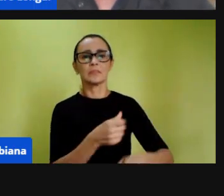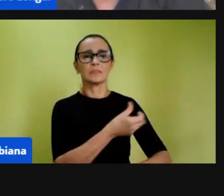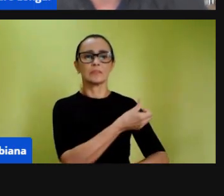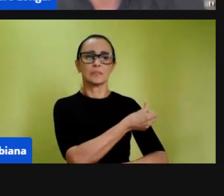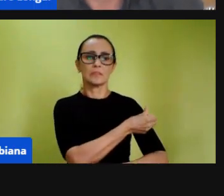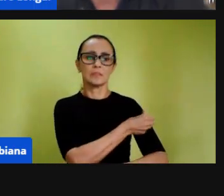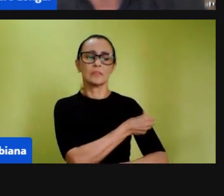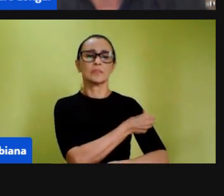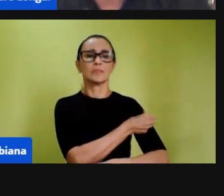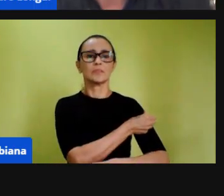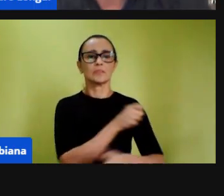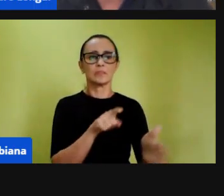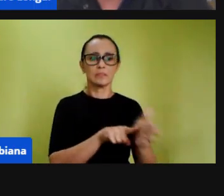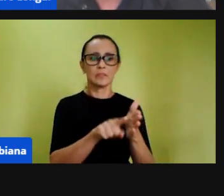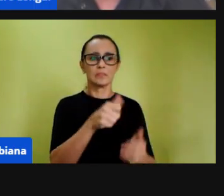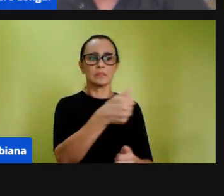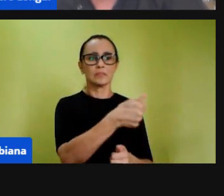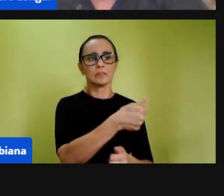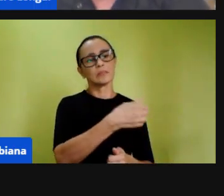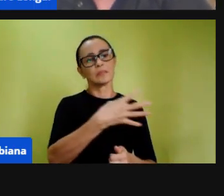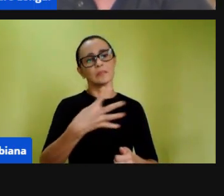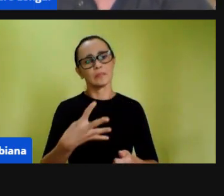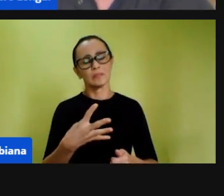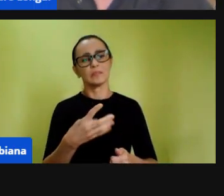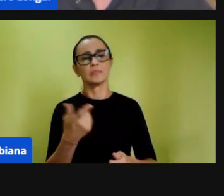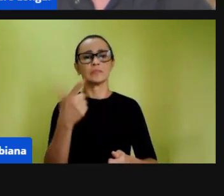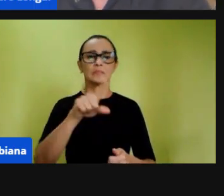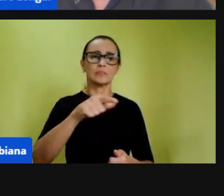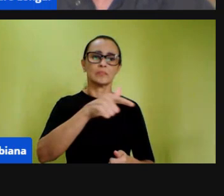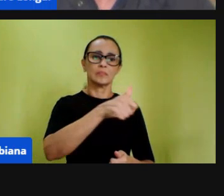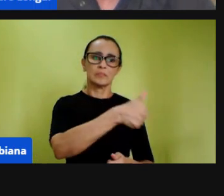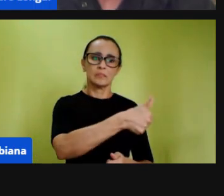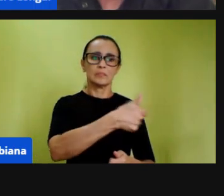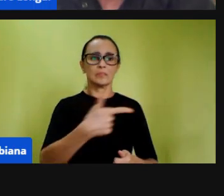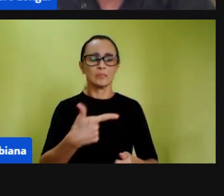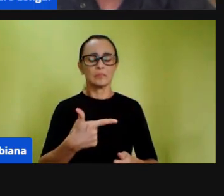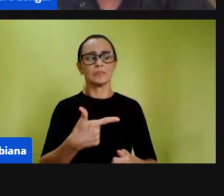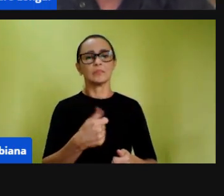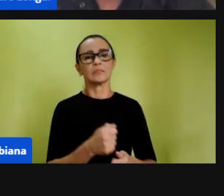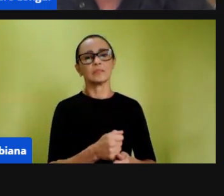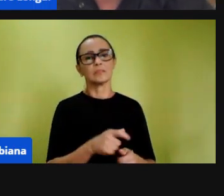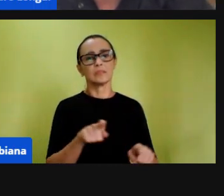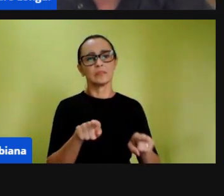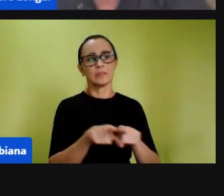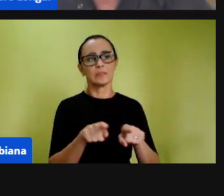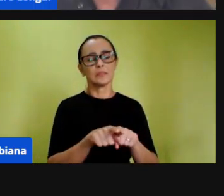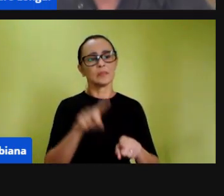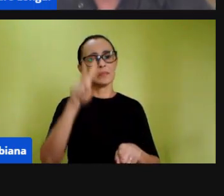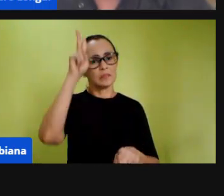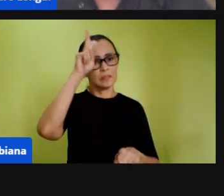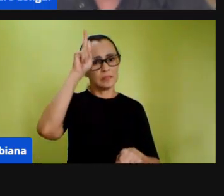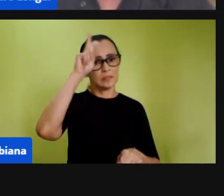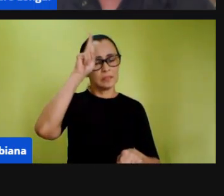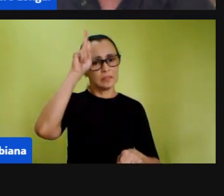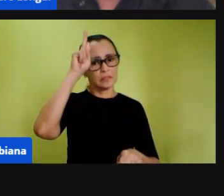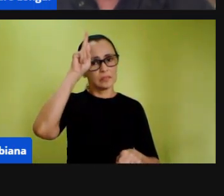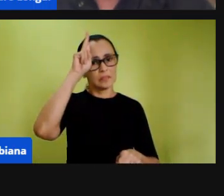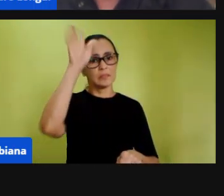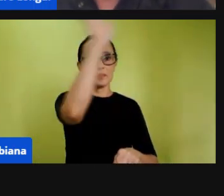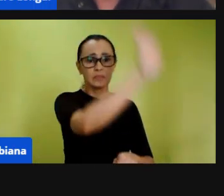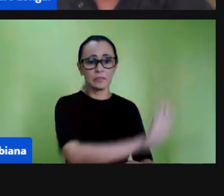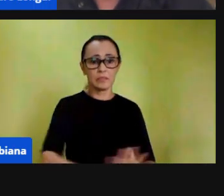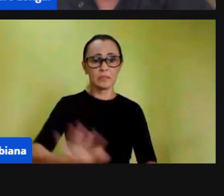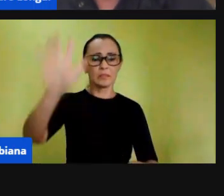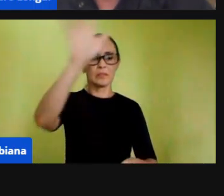14 questões, outro com 12, né, temos a questão da história regional em geral no oitavo ano com número adequado